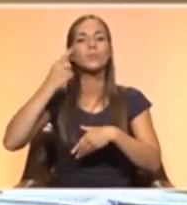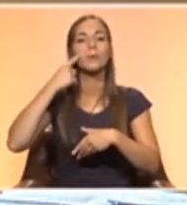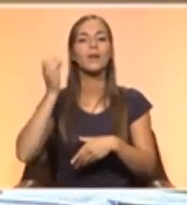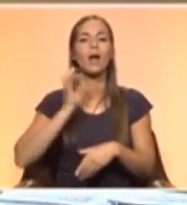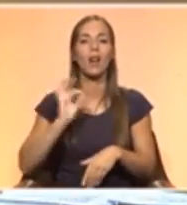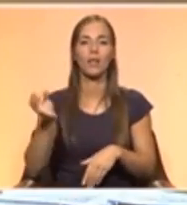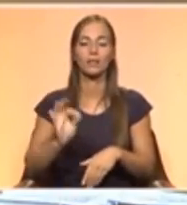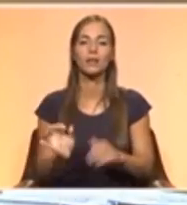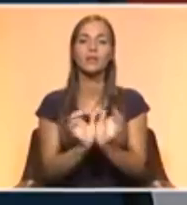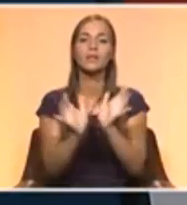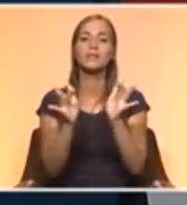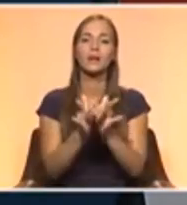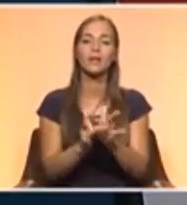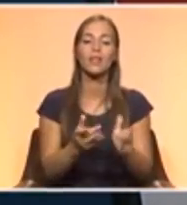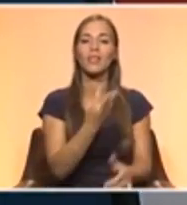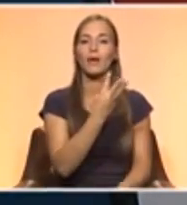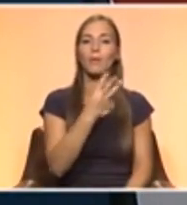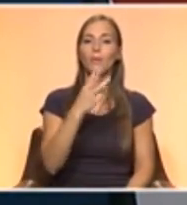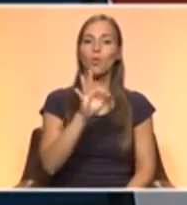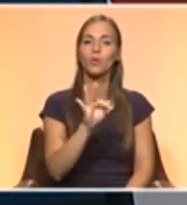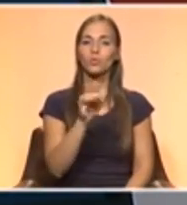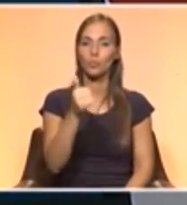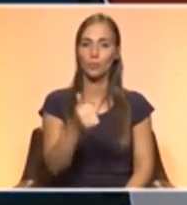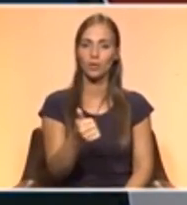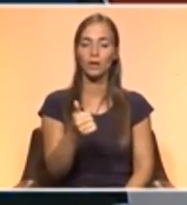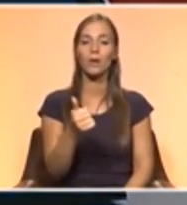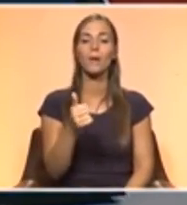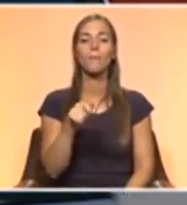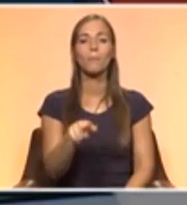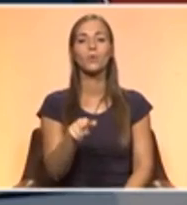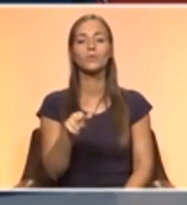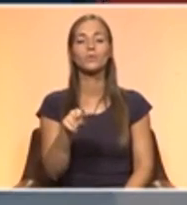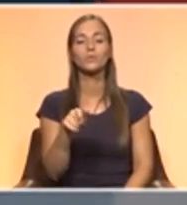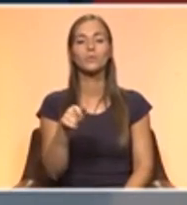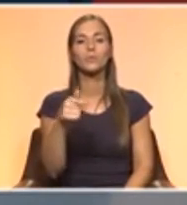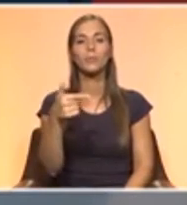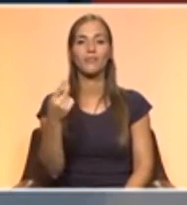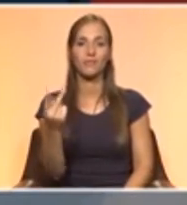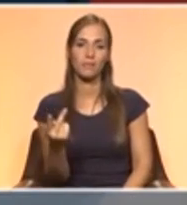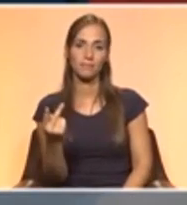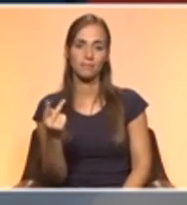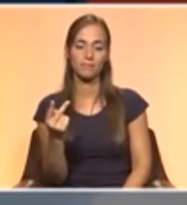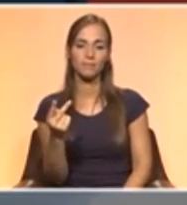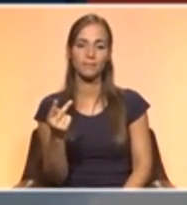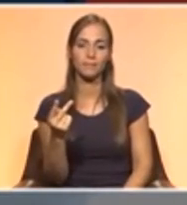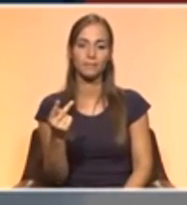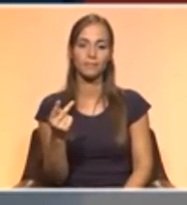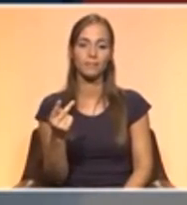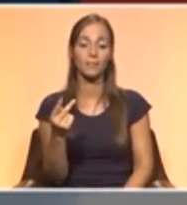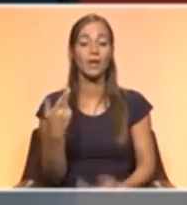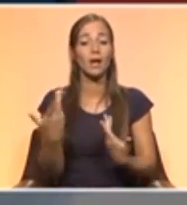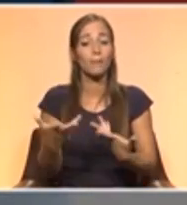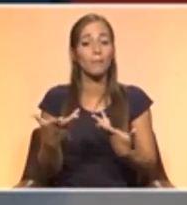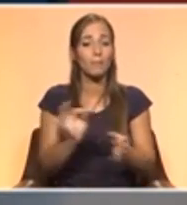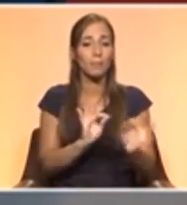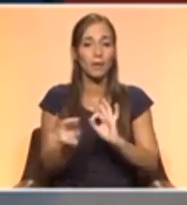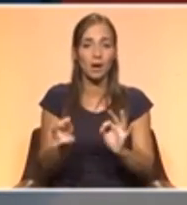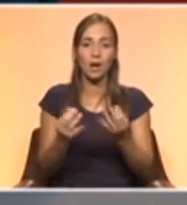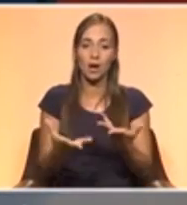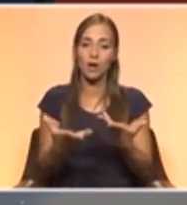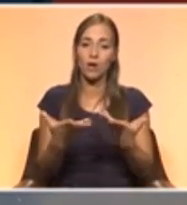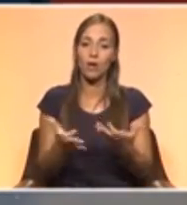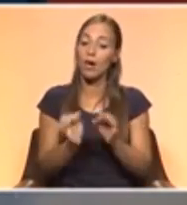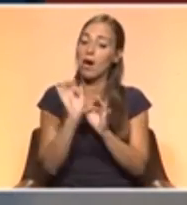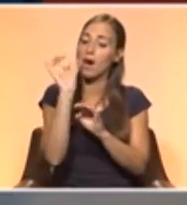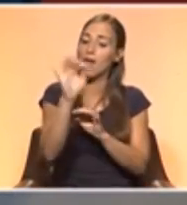site w4b PTV portanto web for Business w4b PTV que estamos a lançar pormento agora até exclusivo neste